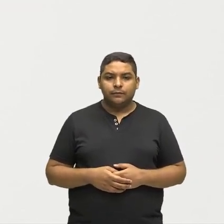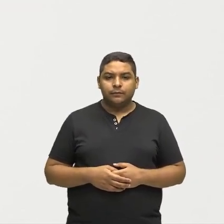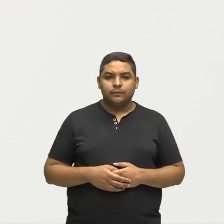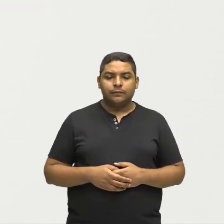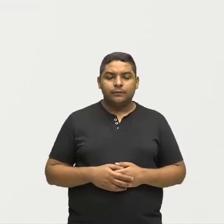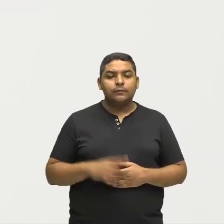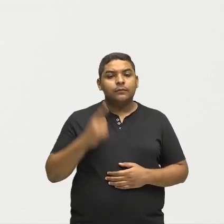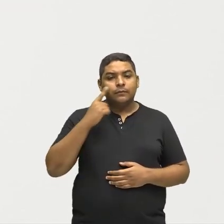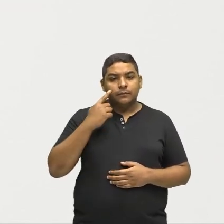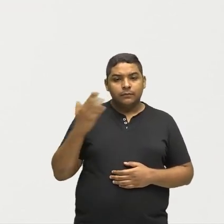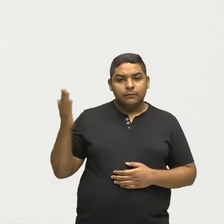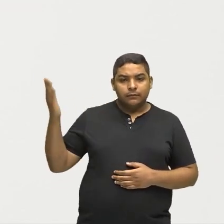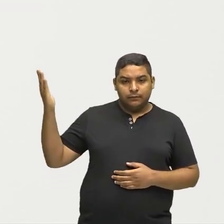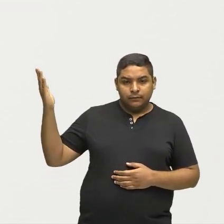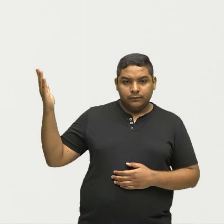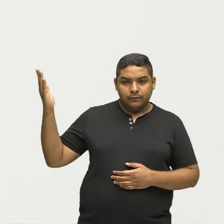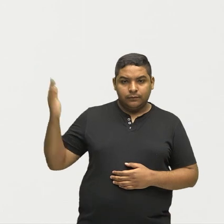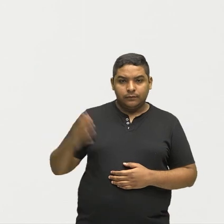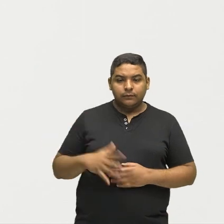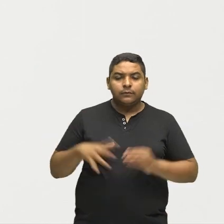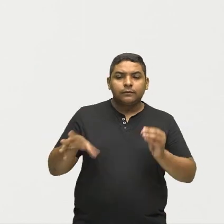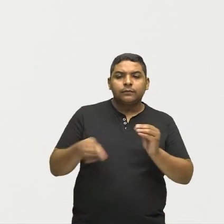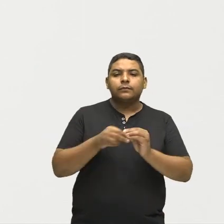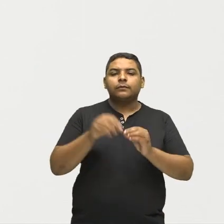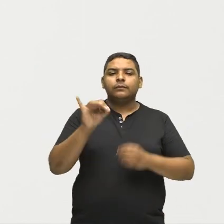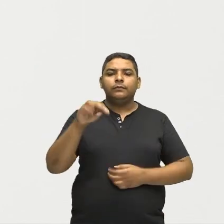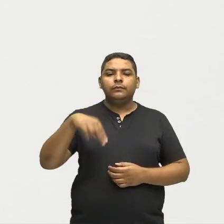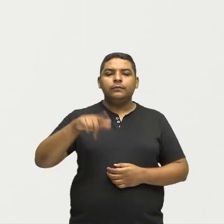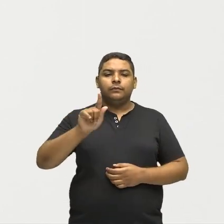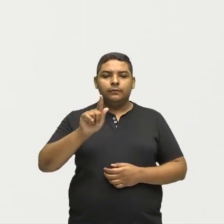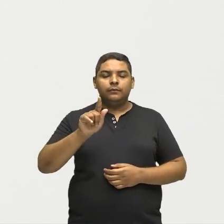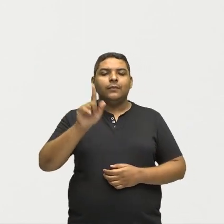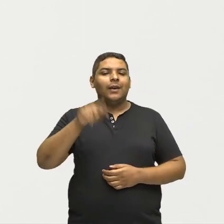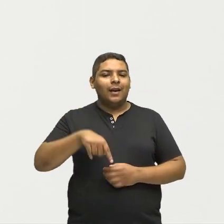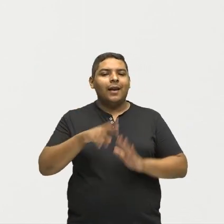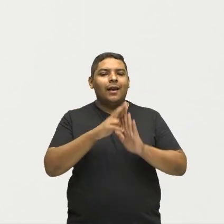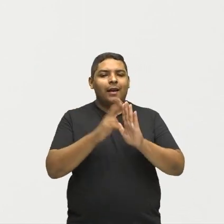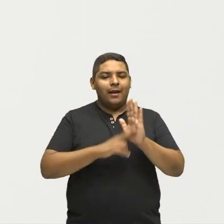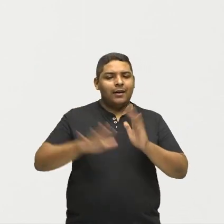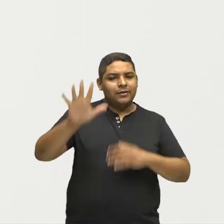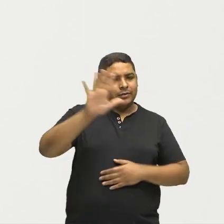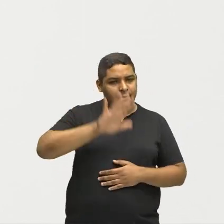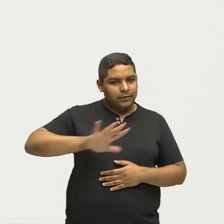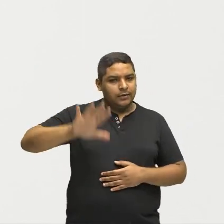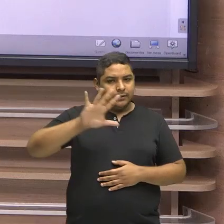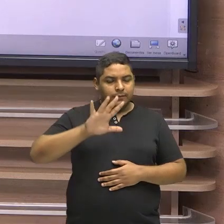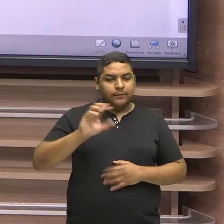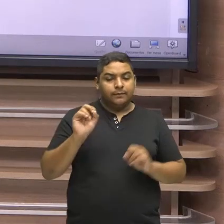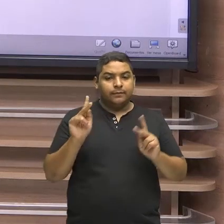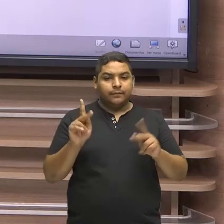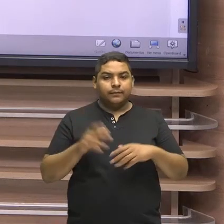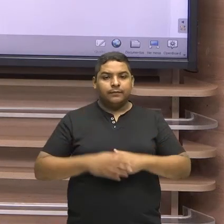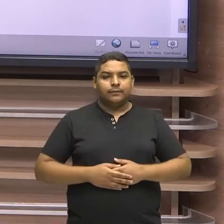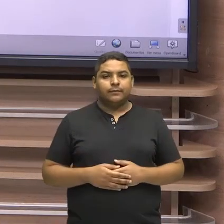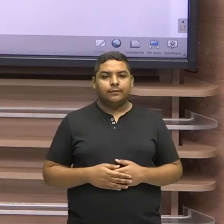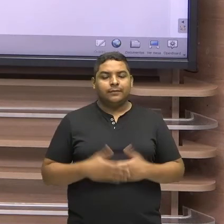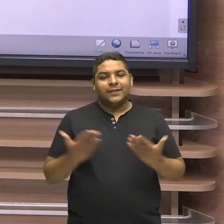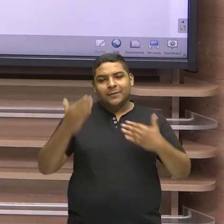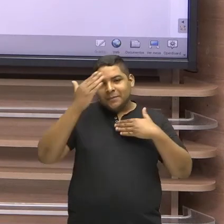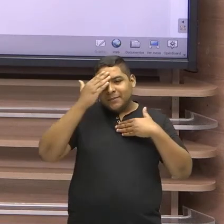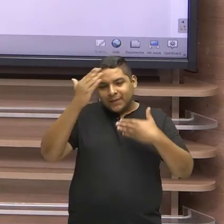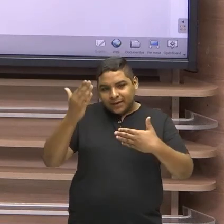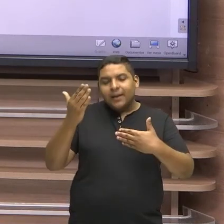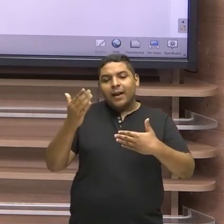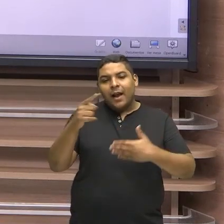Cooking, studying, sleeping, acrescenta-se somente o ing, que a gente chama de regra geral. Tudo bem? Então, thank you so much